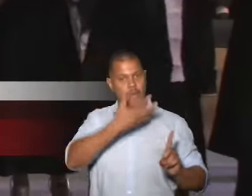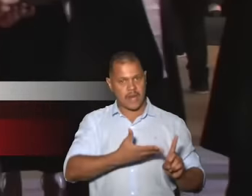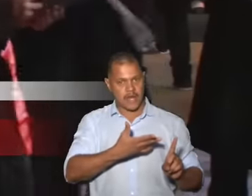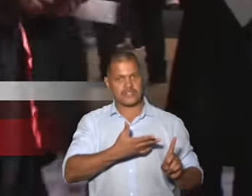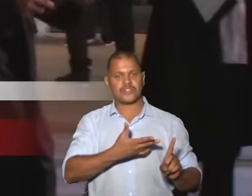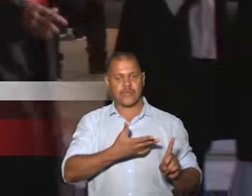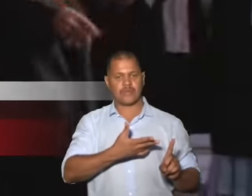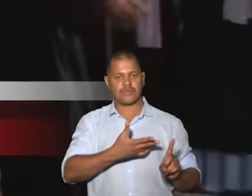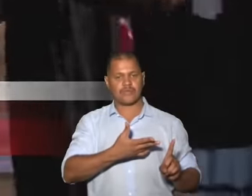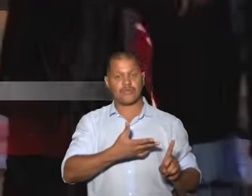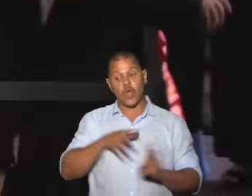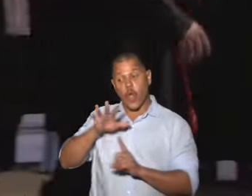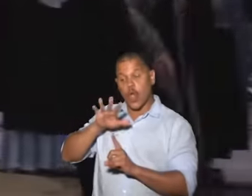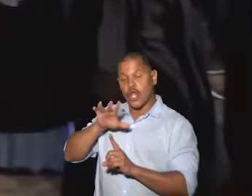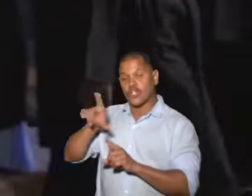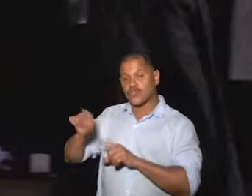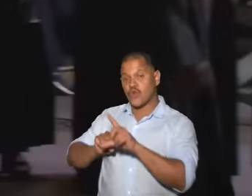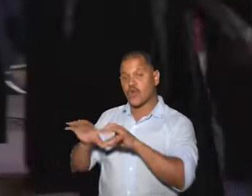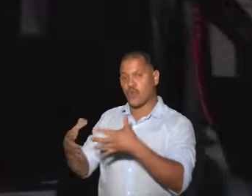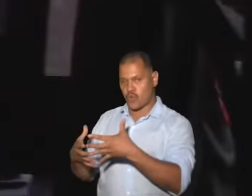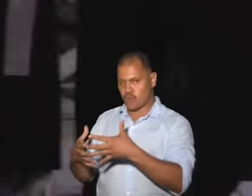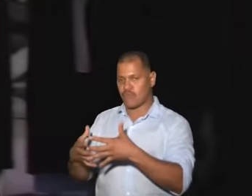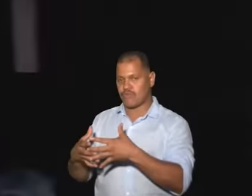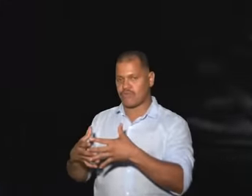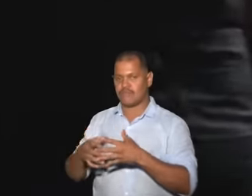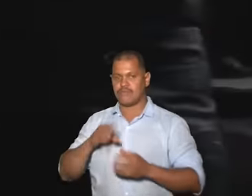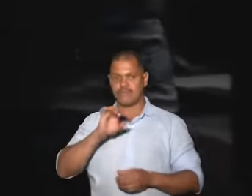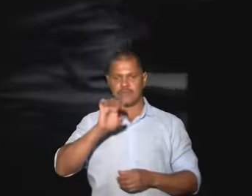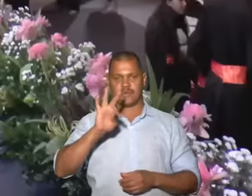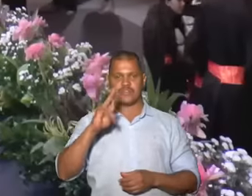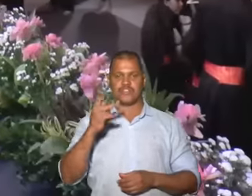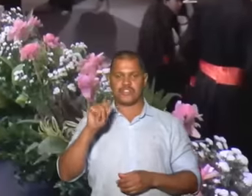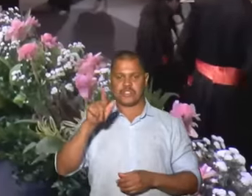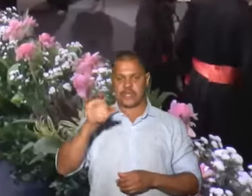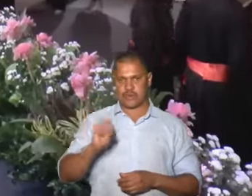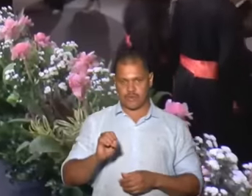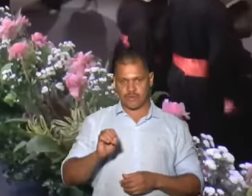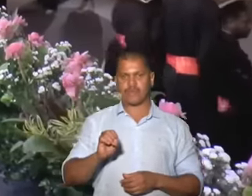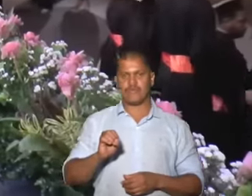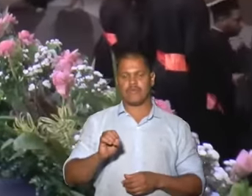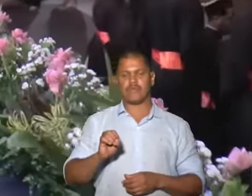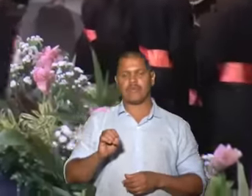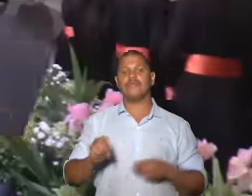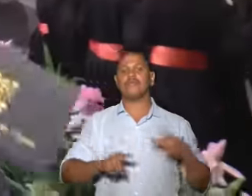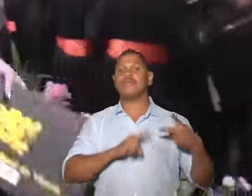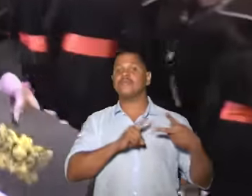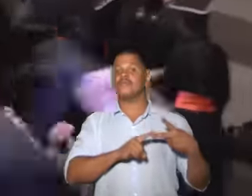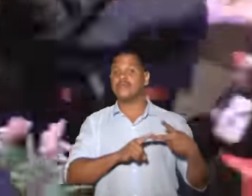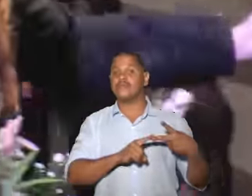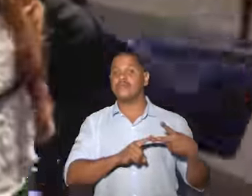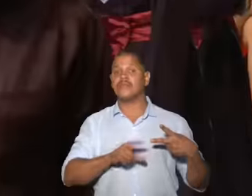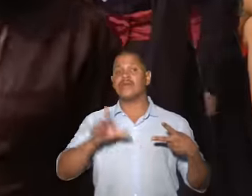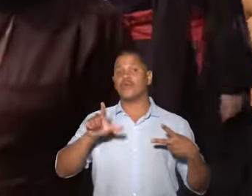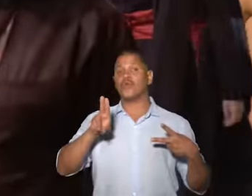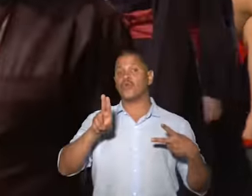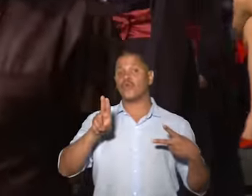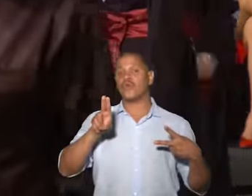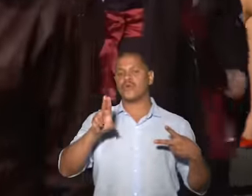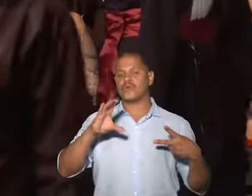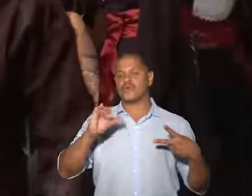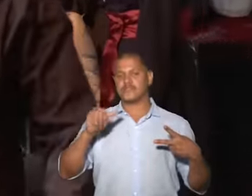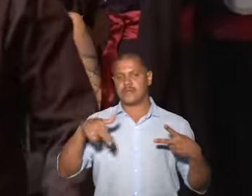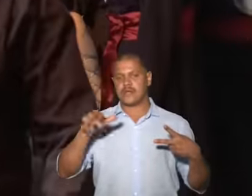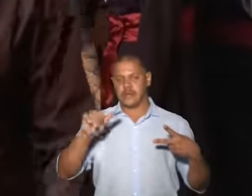homenageados dos formandos, Tiago Paz e Albuquerque e Luciana